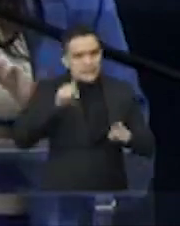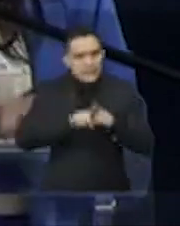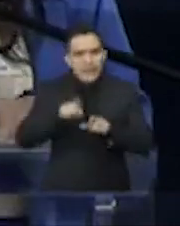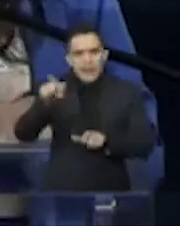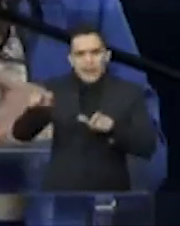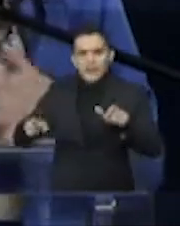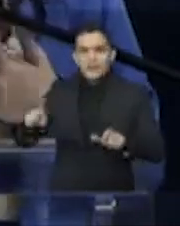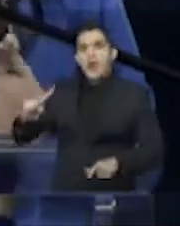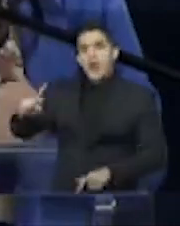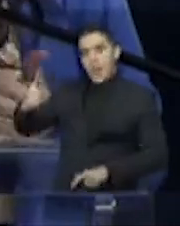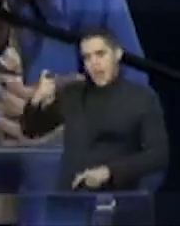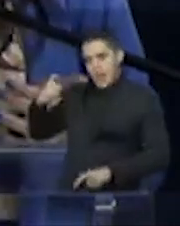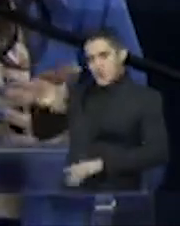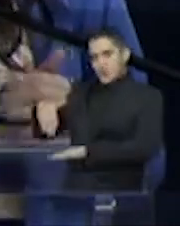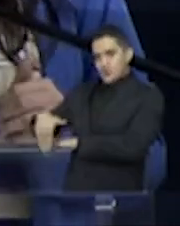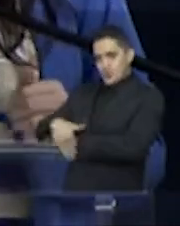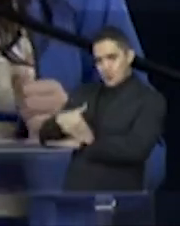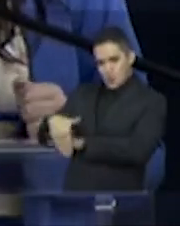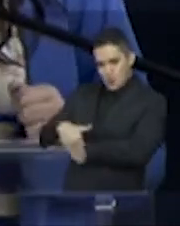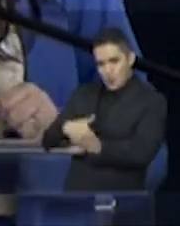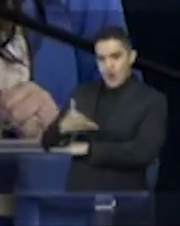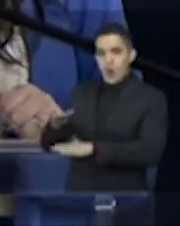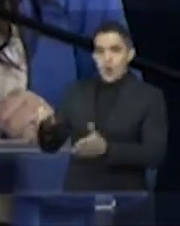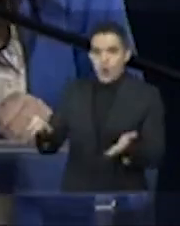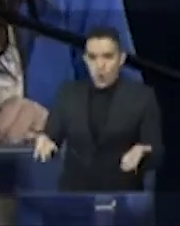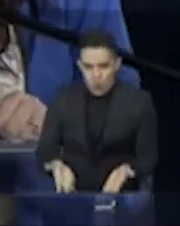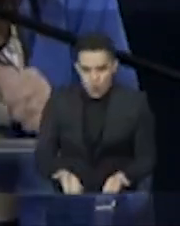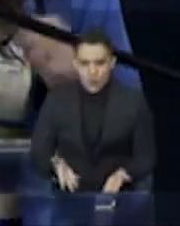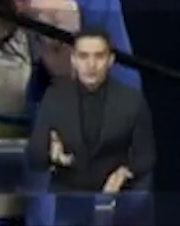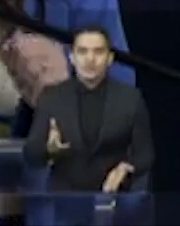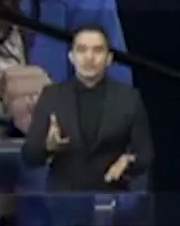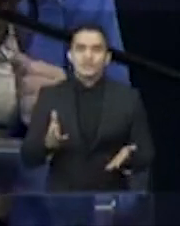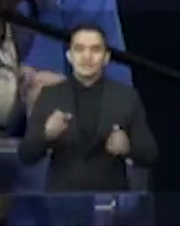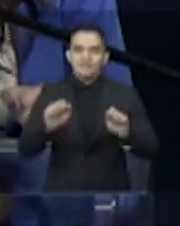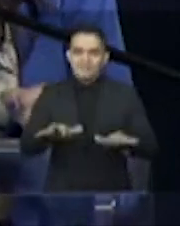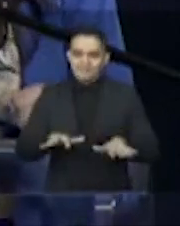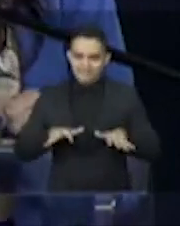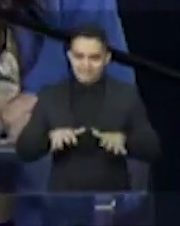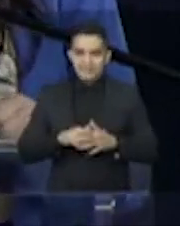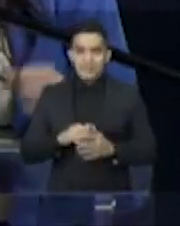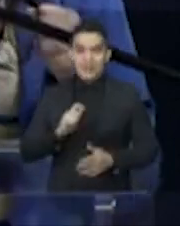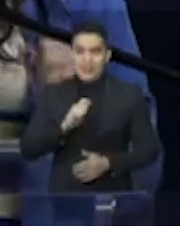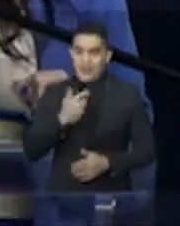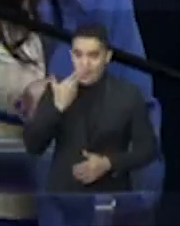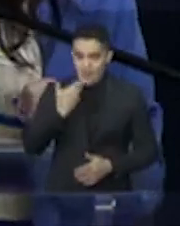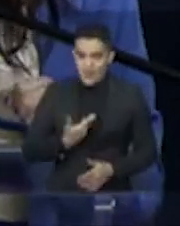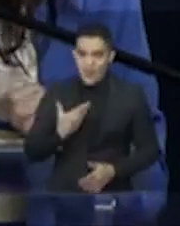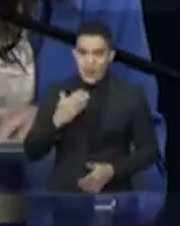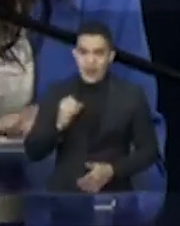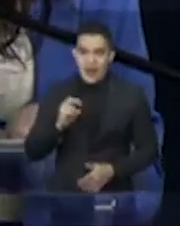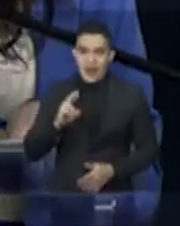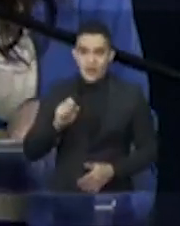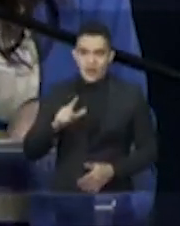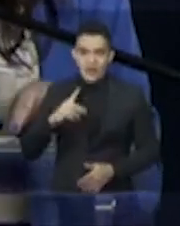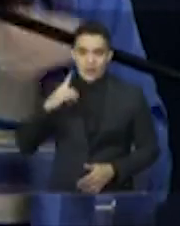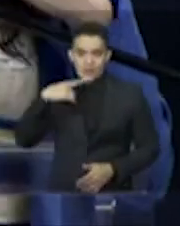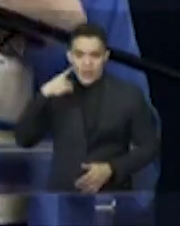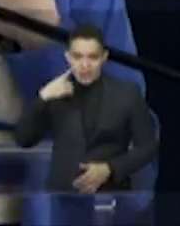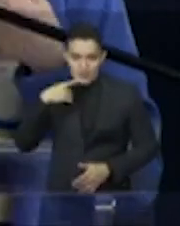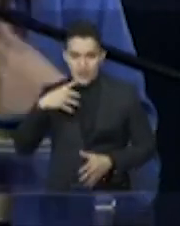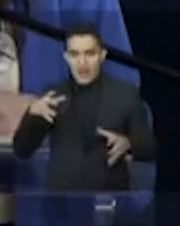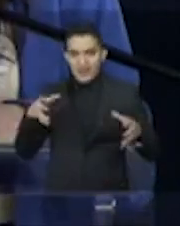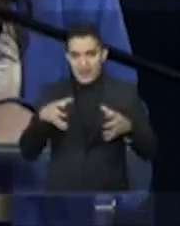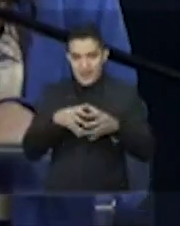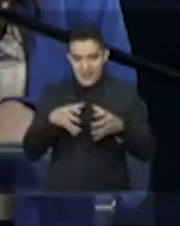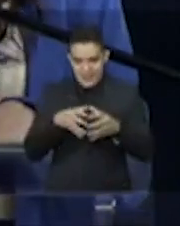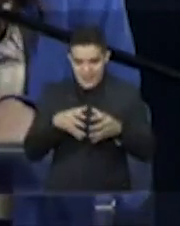mais uma vez lutando pelo direito de tantos que não puderam estar aqui hoje. Meu nome é Caroline Brizola, sou advogada da equipe de saneamento da